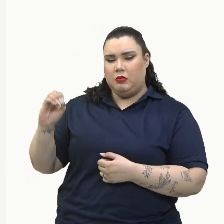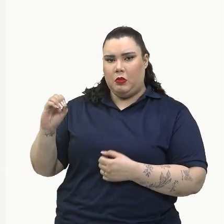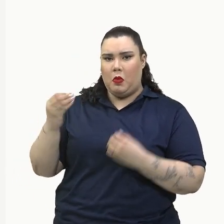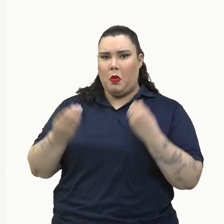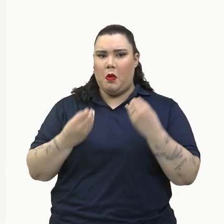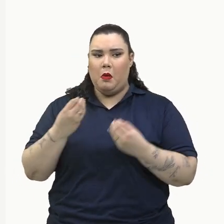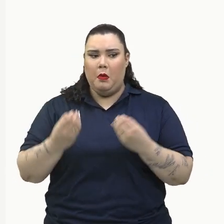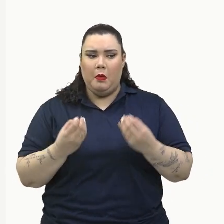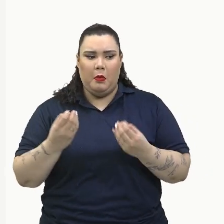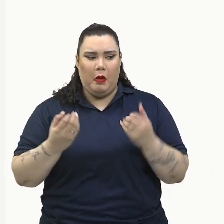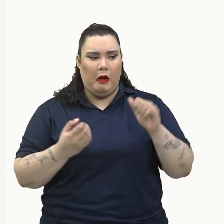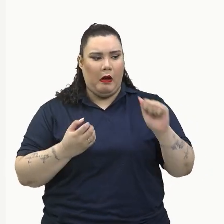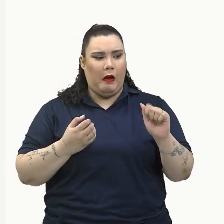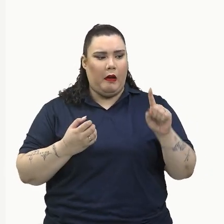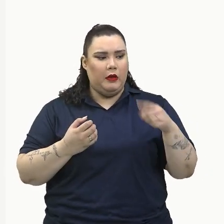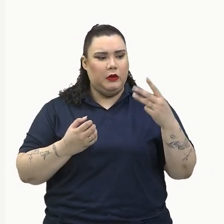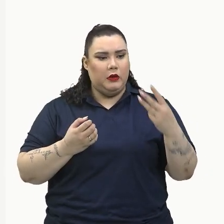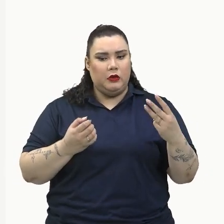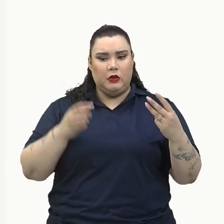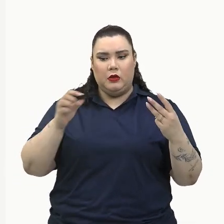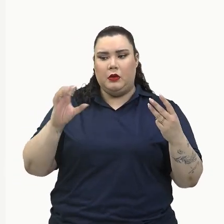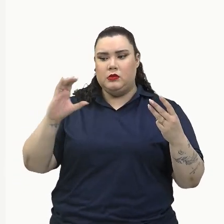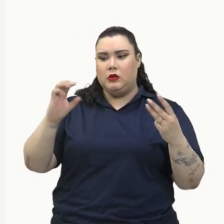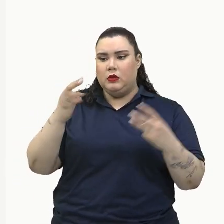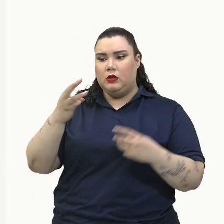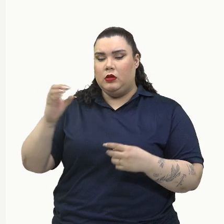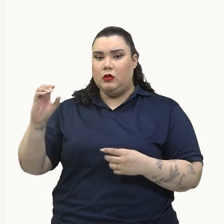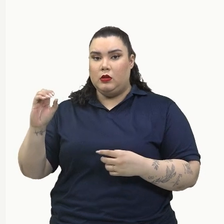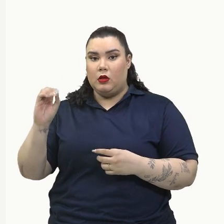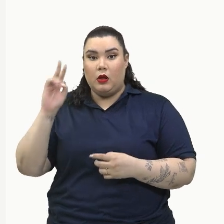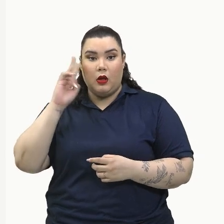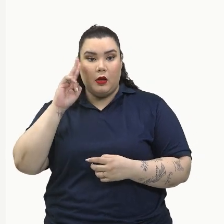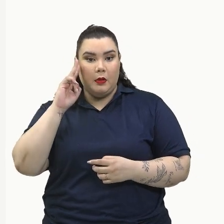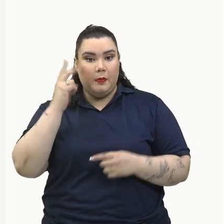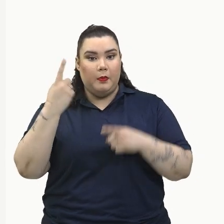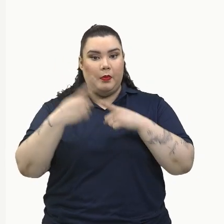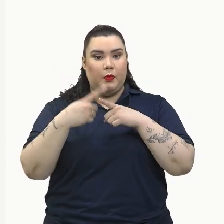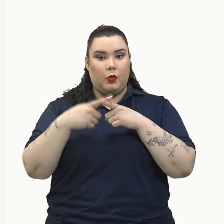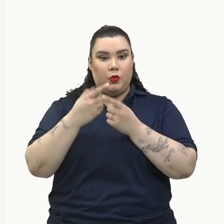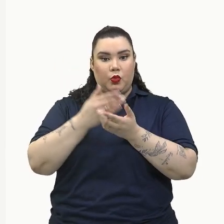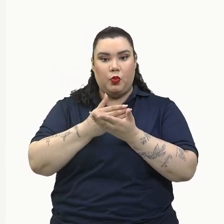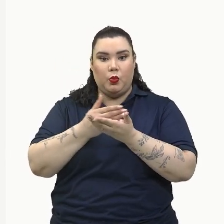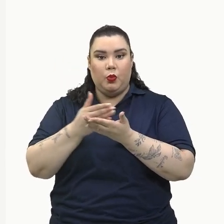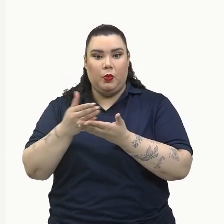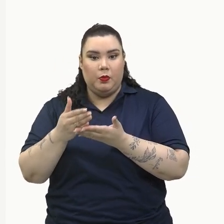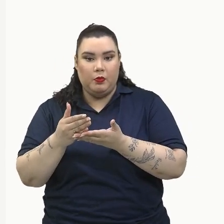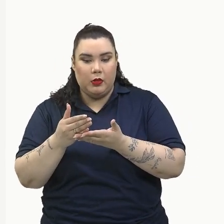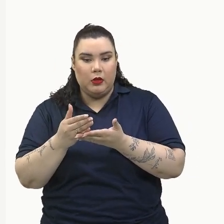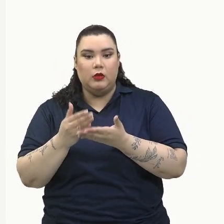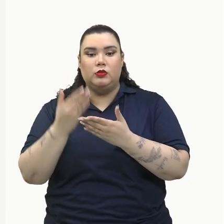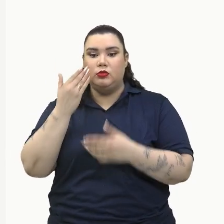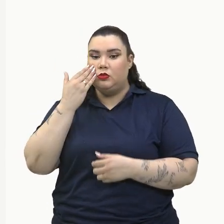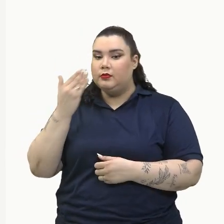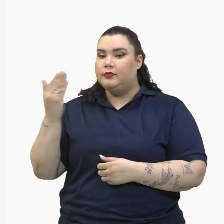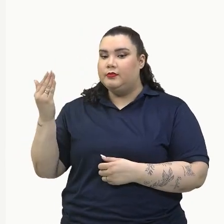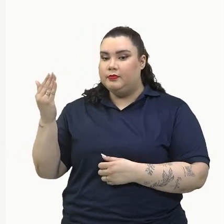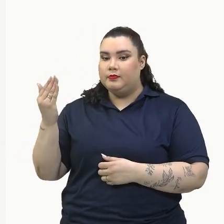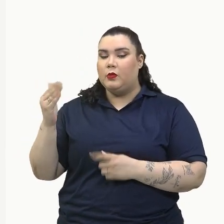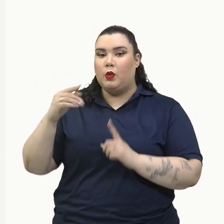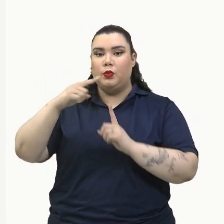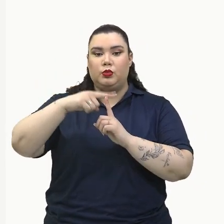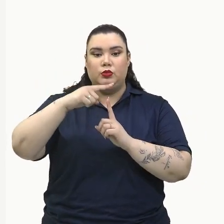300. Estão lembrados por quê? Porque lá no início, a